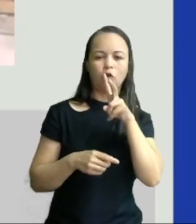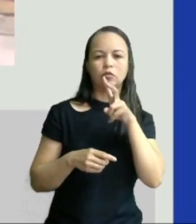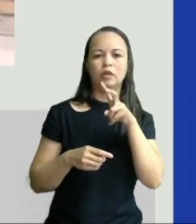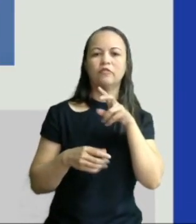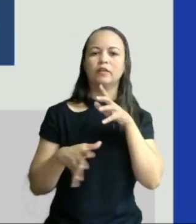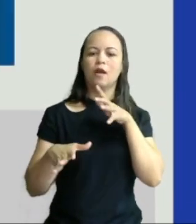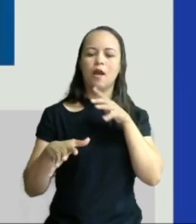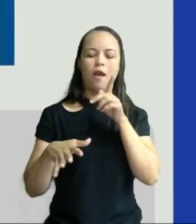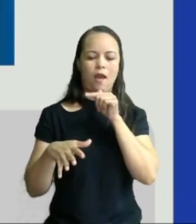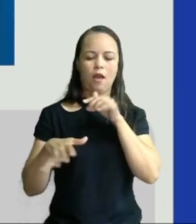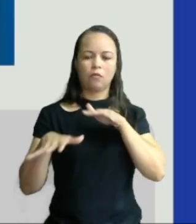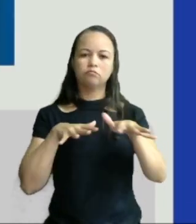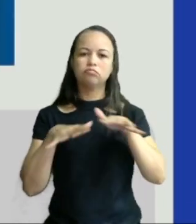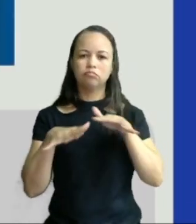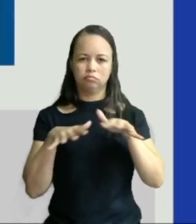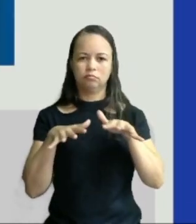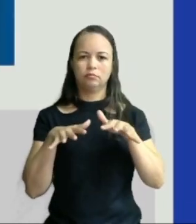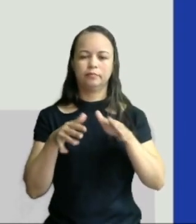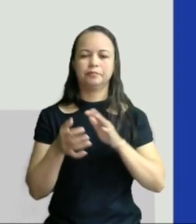se movimentar.